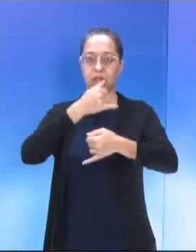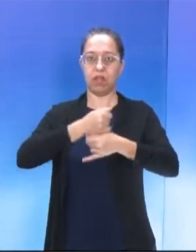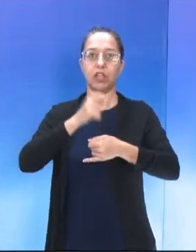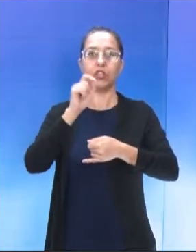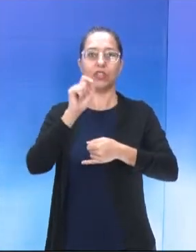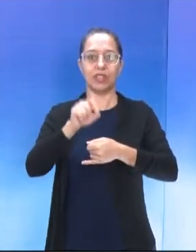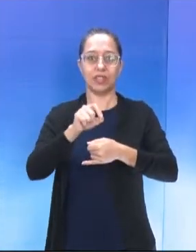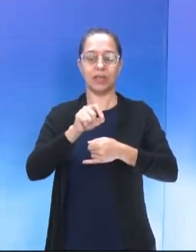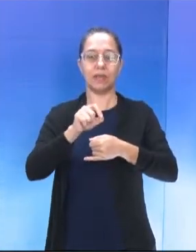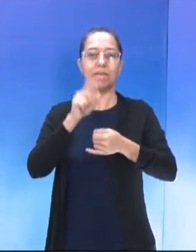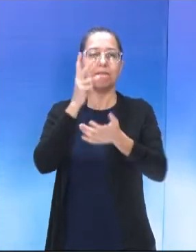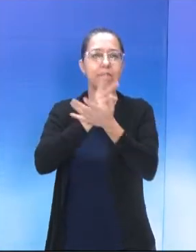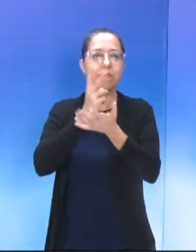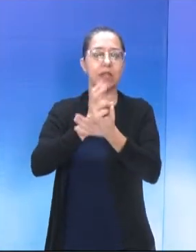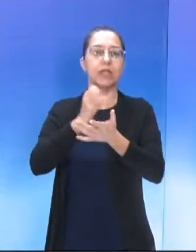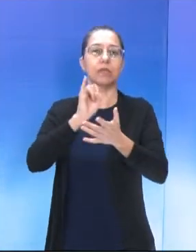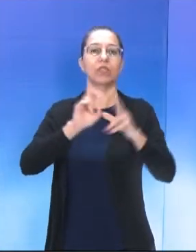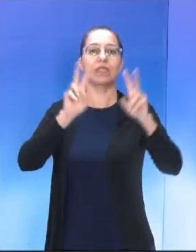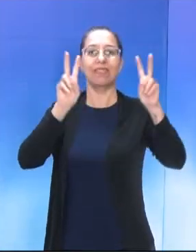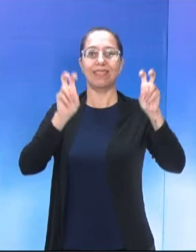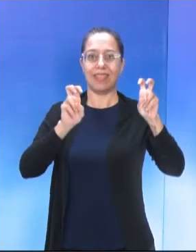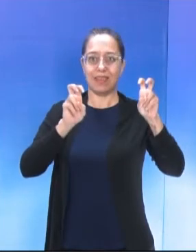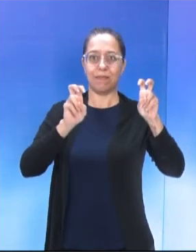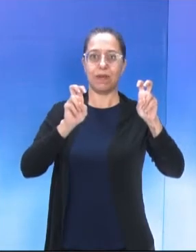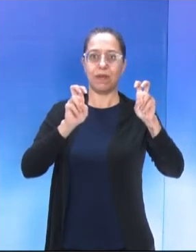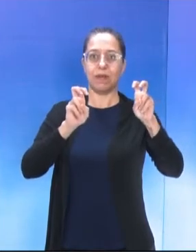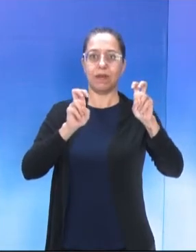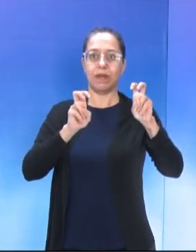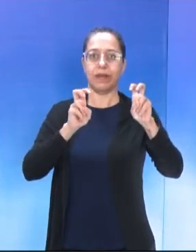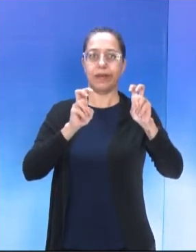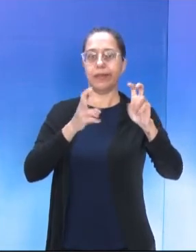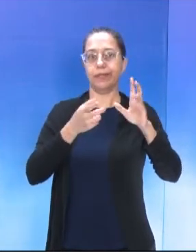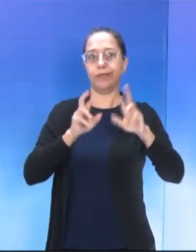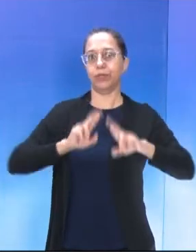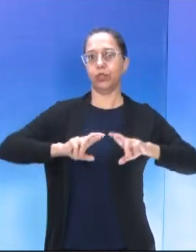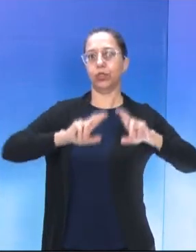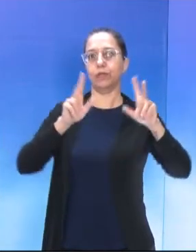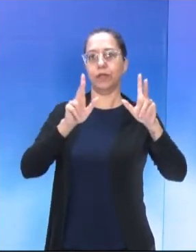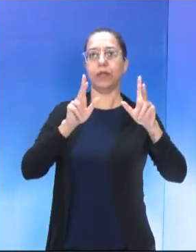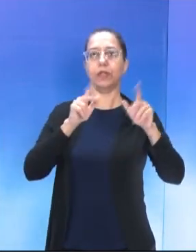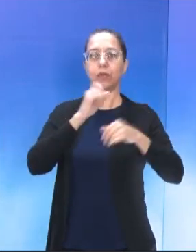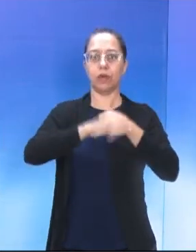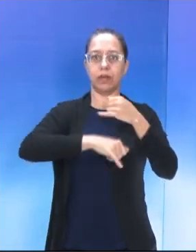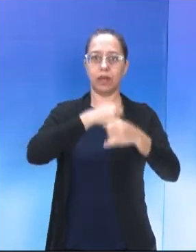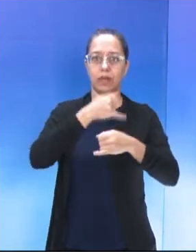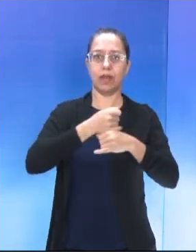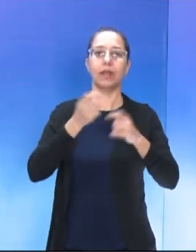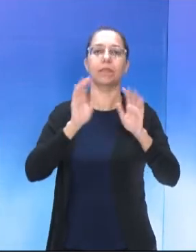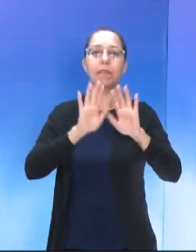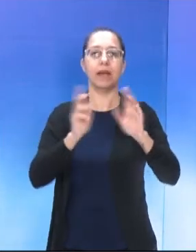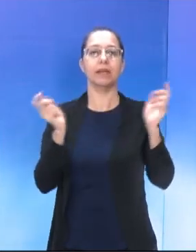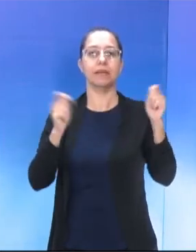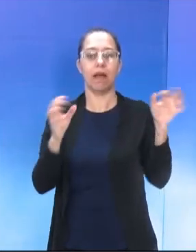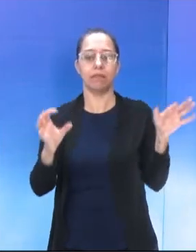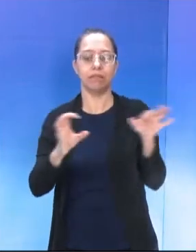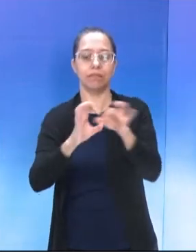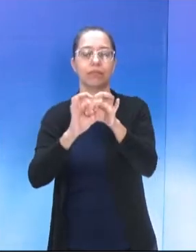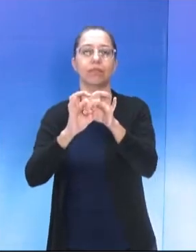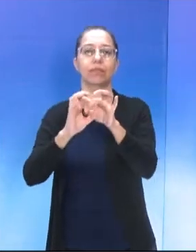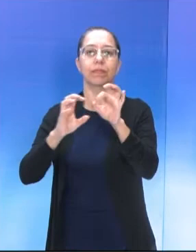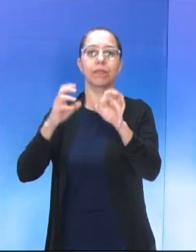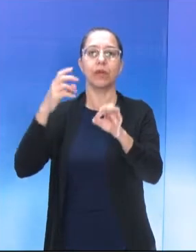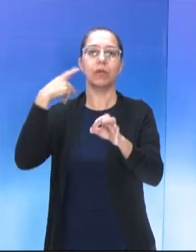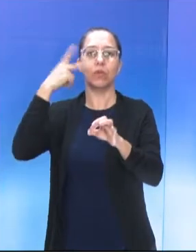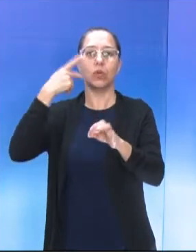que até se o tema for internet, cabe políticas públicas, cabe legislação, cabe